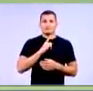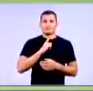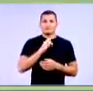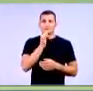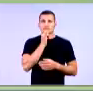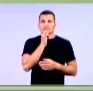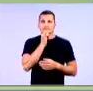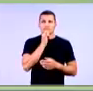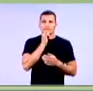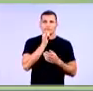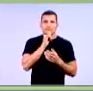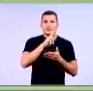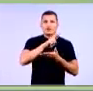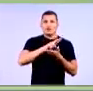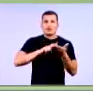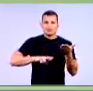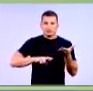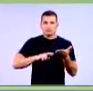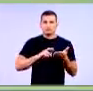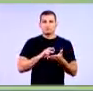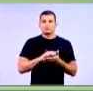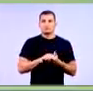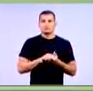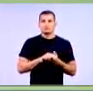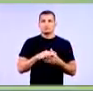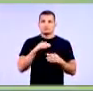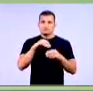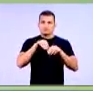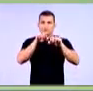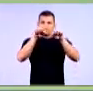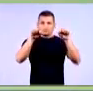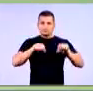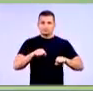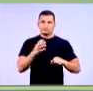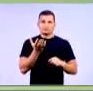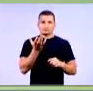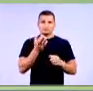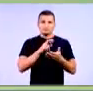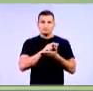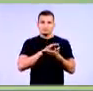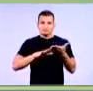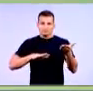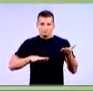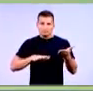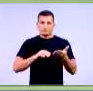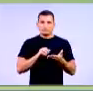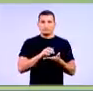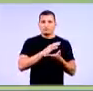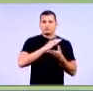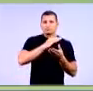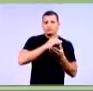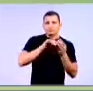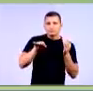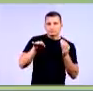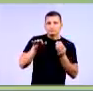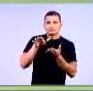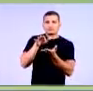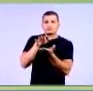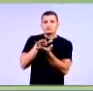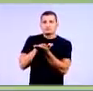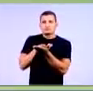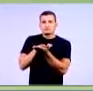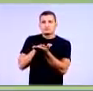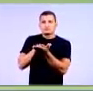do meu sistema e eu estou ali querendo fazer a impressão de um relatório. E ele dispara uma mensagem para a impressora com